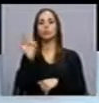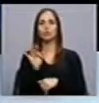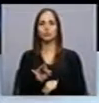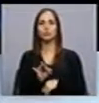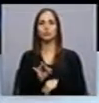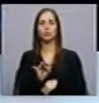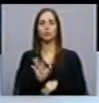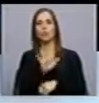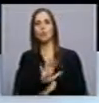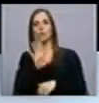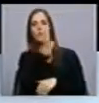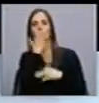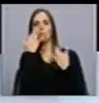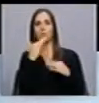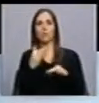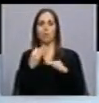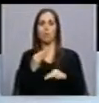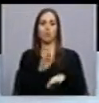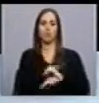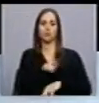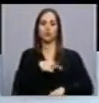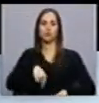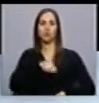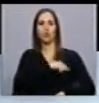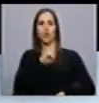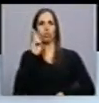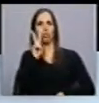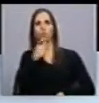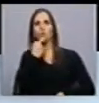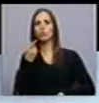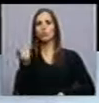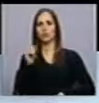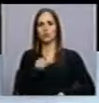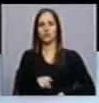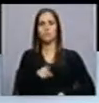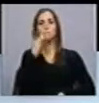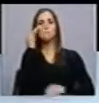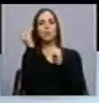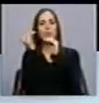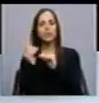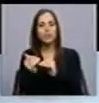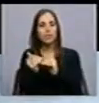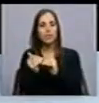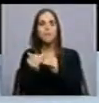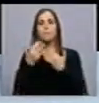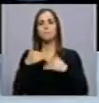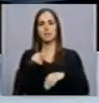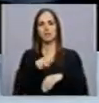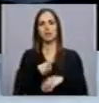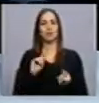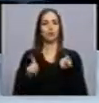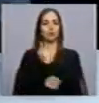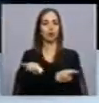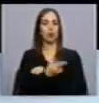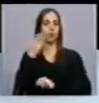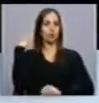de uma maneira mais ou menos vulgar. Portanto, se calhar nós estamos novamente a ver uma quebra de brilho, mas desta vez, ao contrário do que tínhamos com